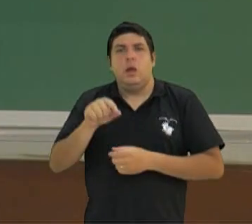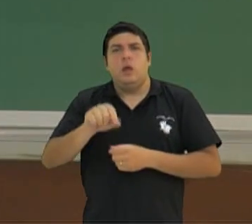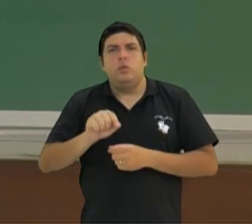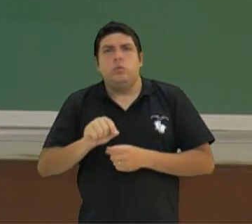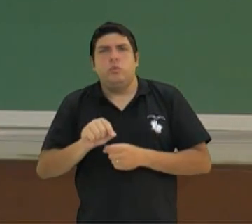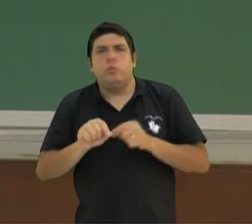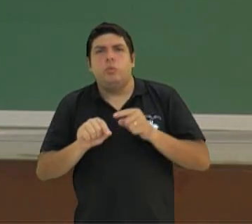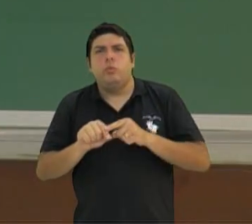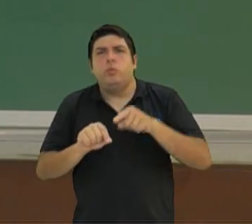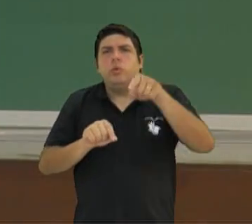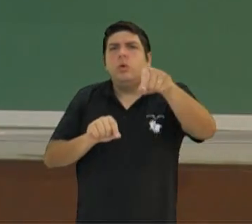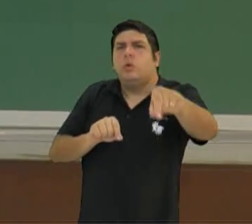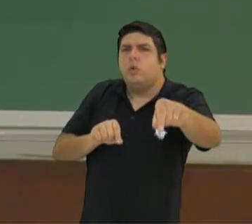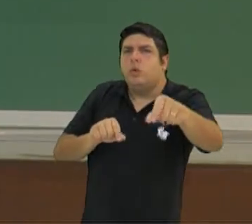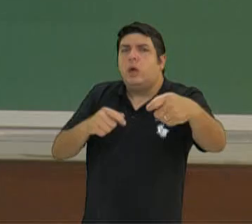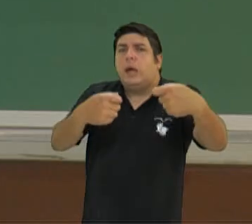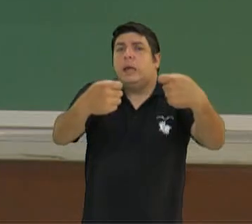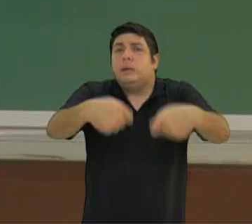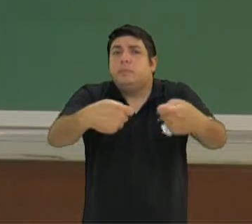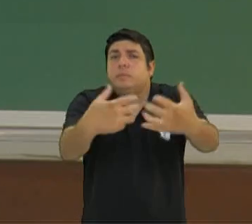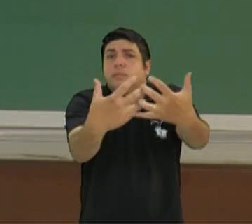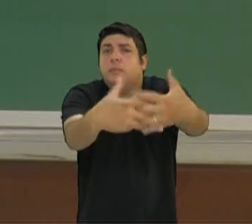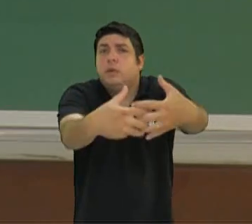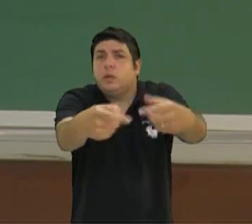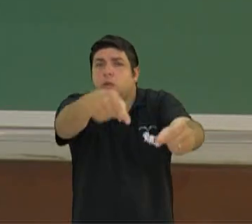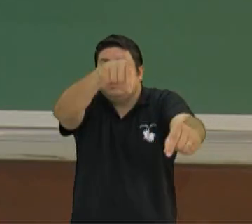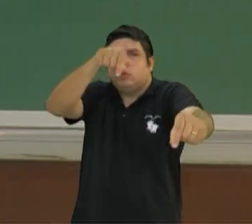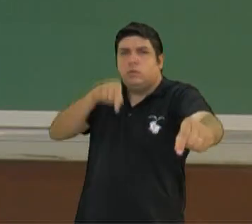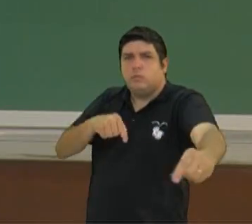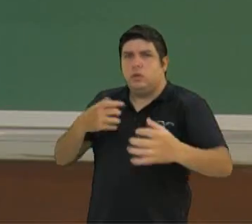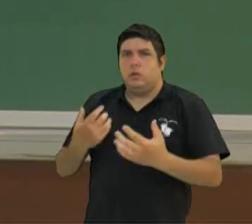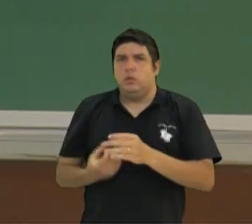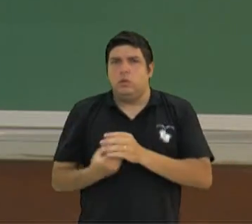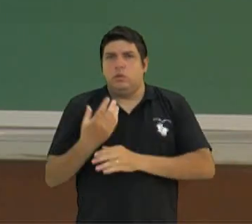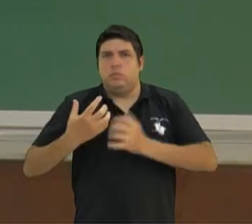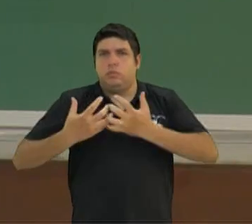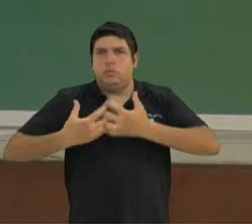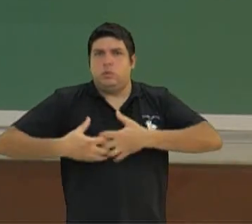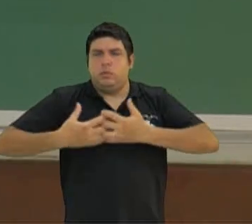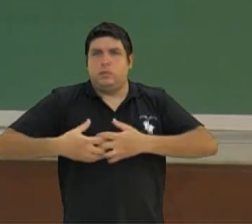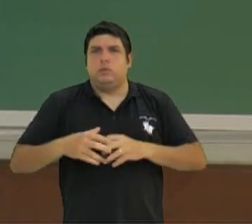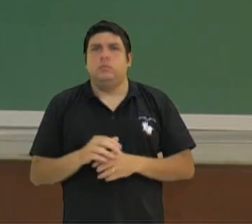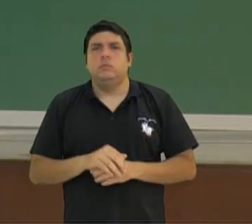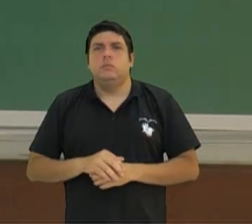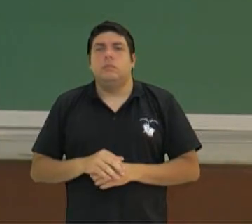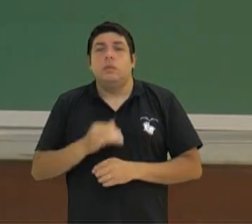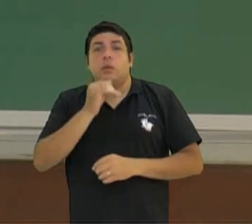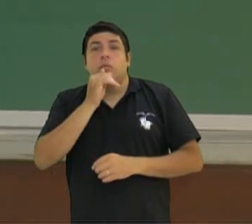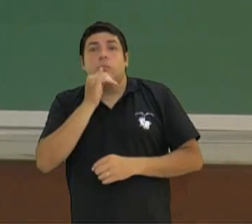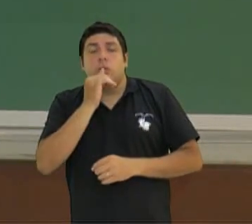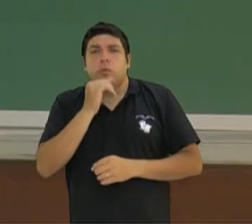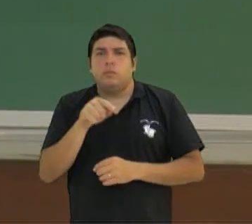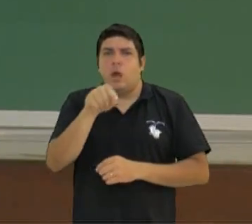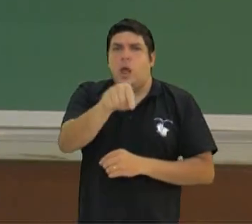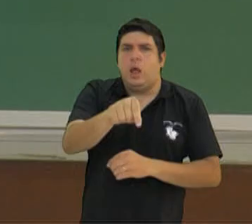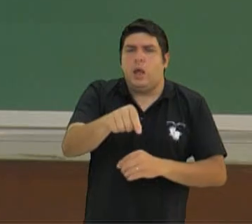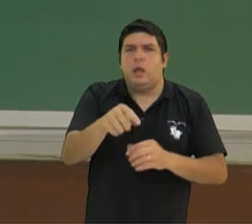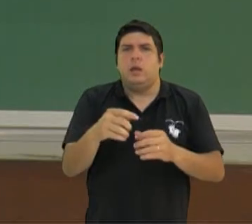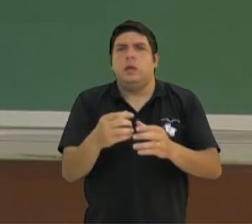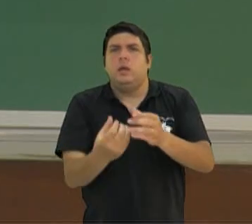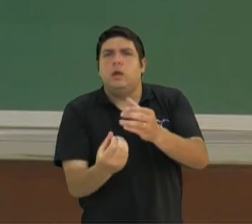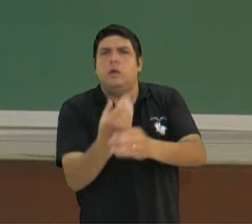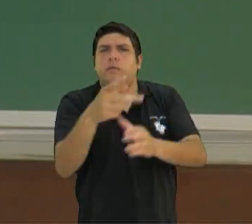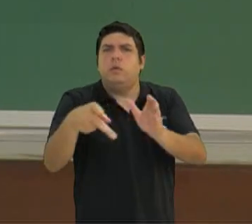né? E equipamentos necessários para as outras indústrias. Aquilo que a gente já falou. Tem a indústria de tecidos, que usa as máquinas